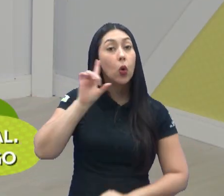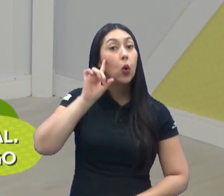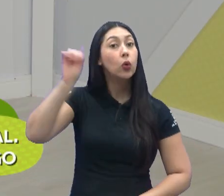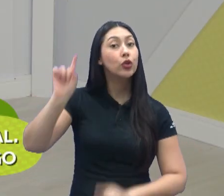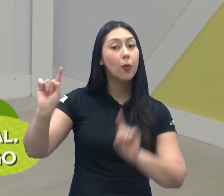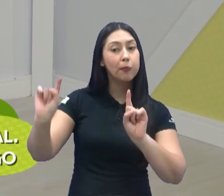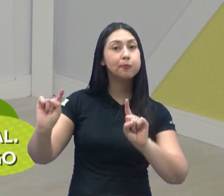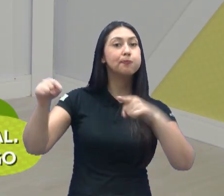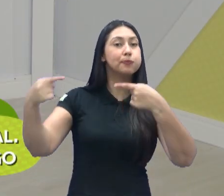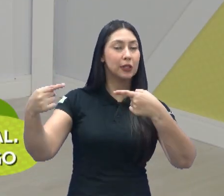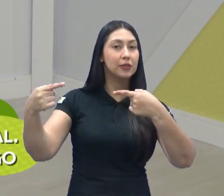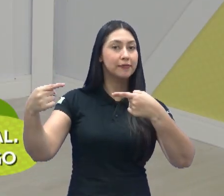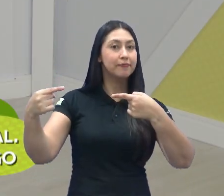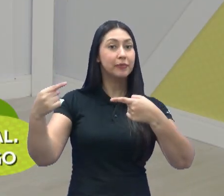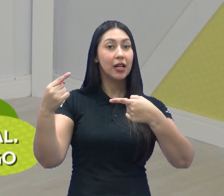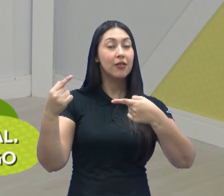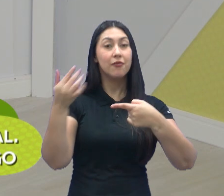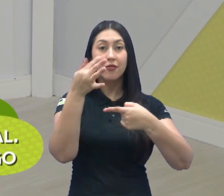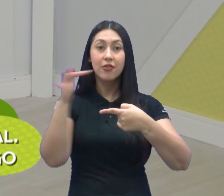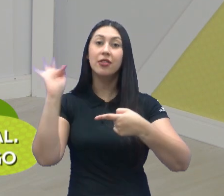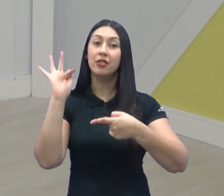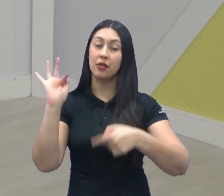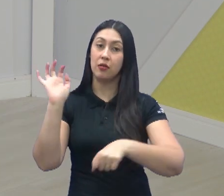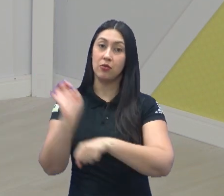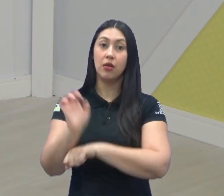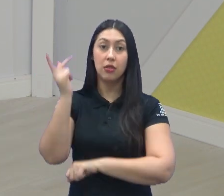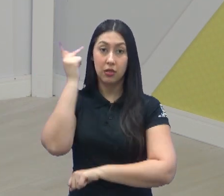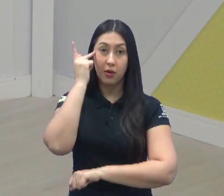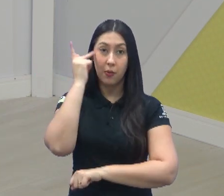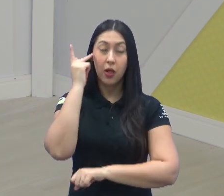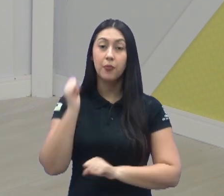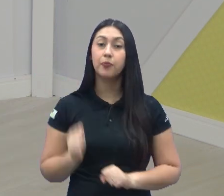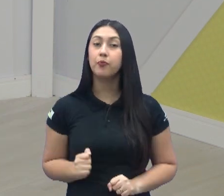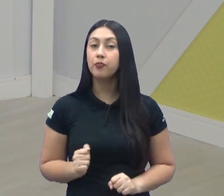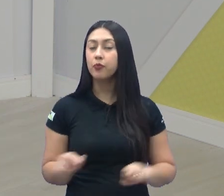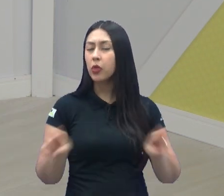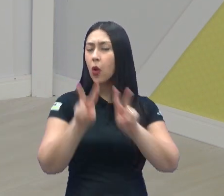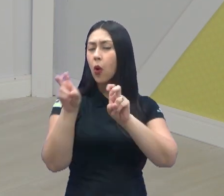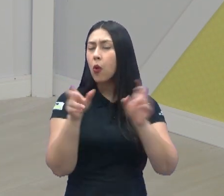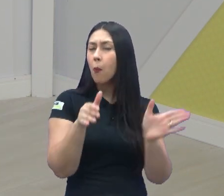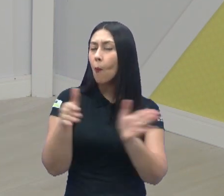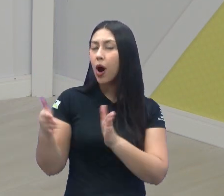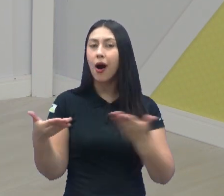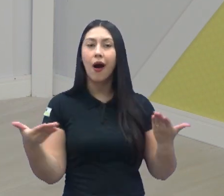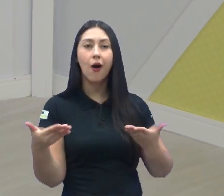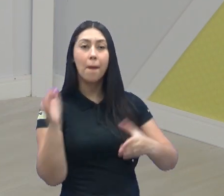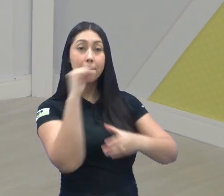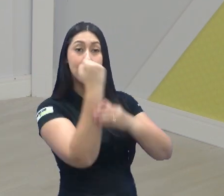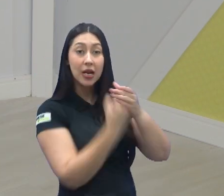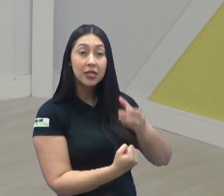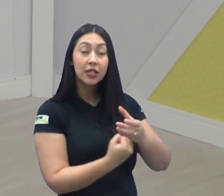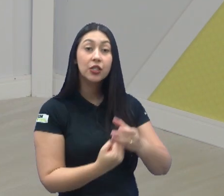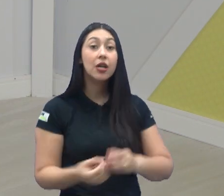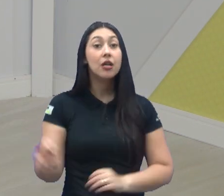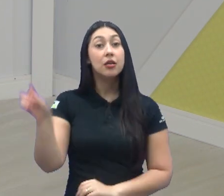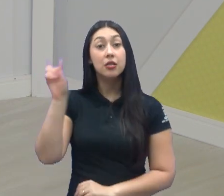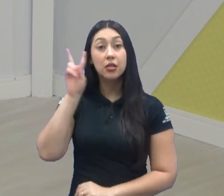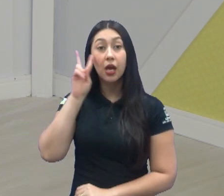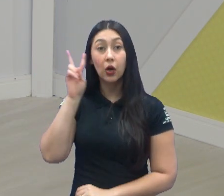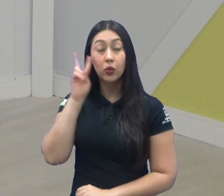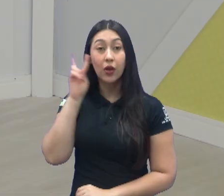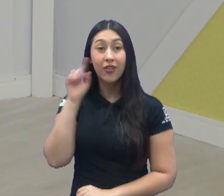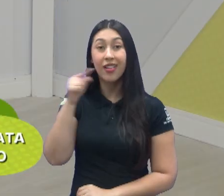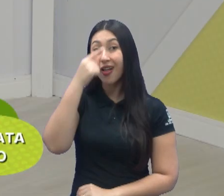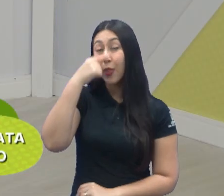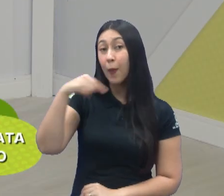pela Federação Paulista de Futsal, tá certo? Paulito, mudando de assunto, falando de basquete, na última segunda-feira, jogando no ginásio do Morumbi, o